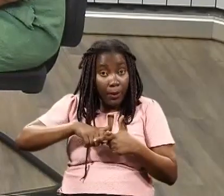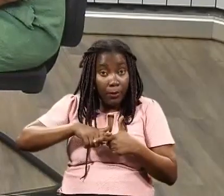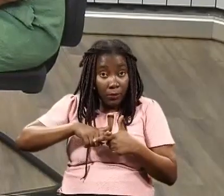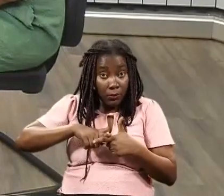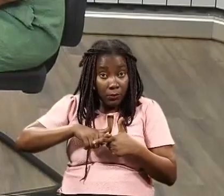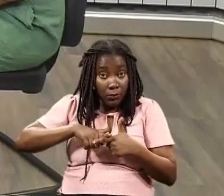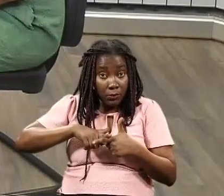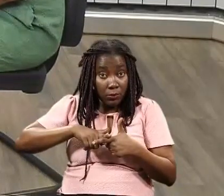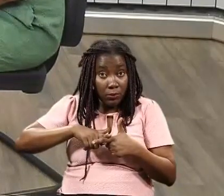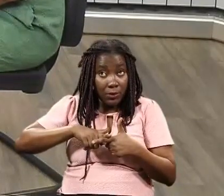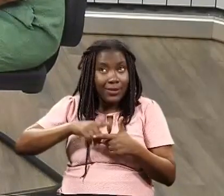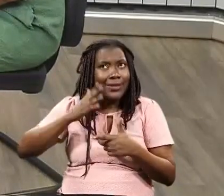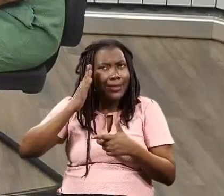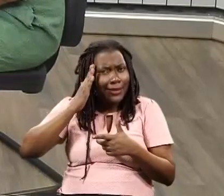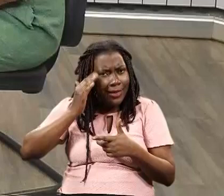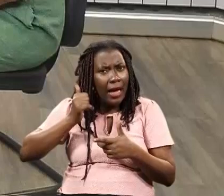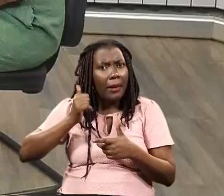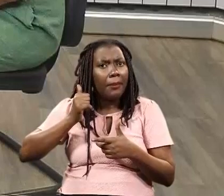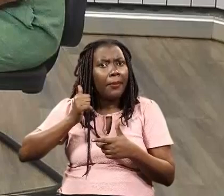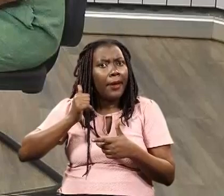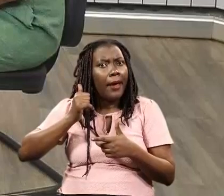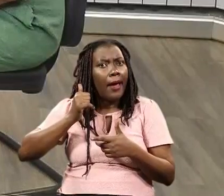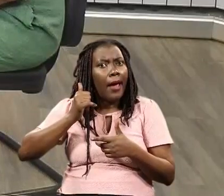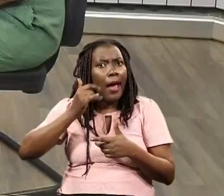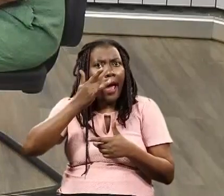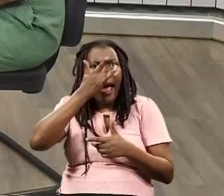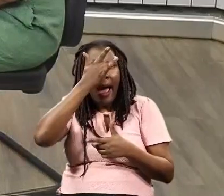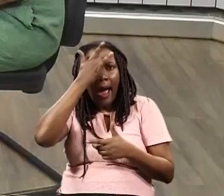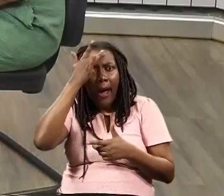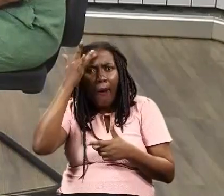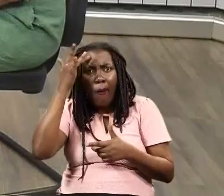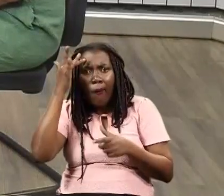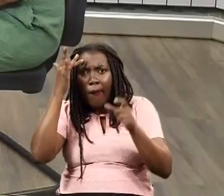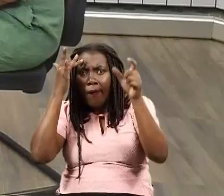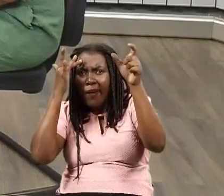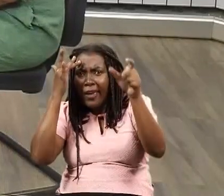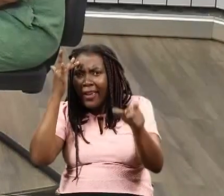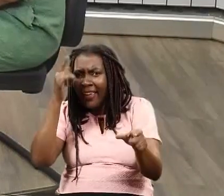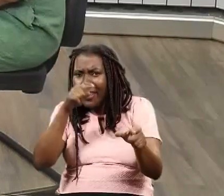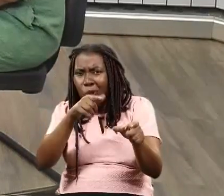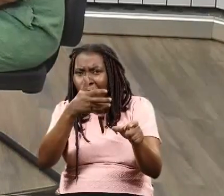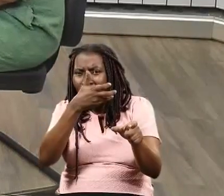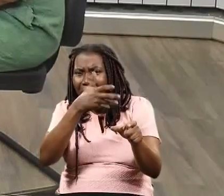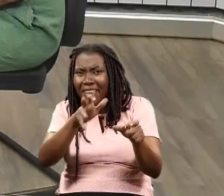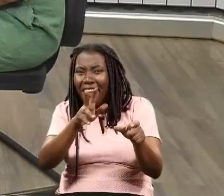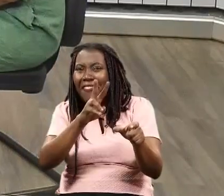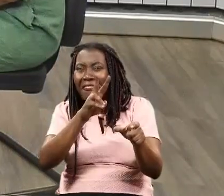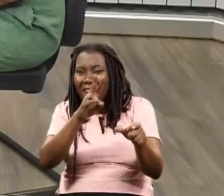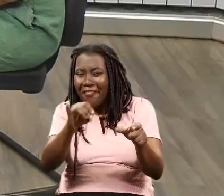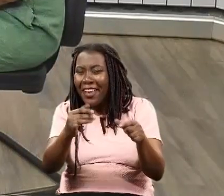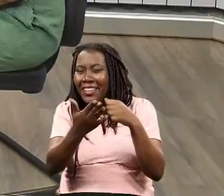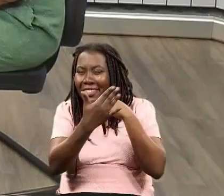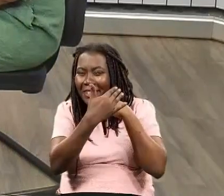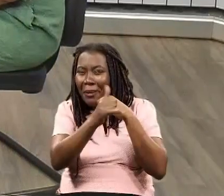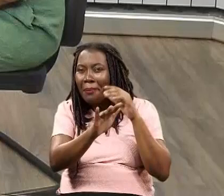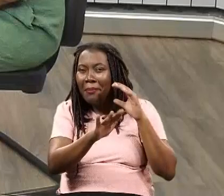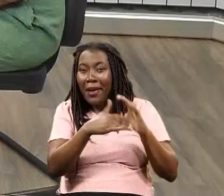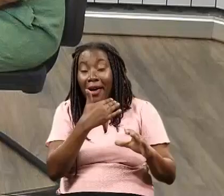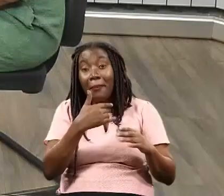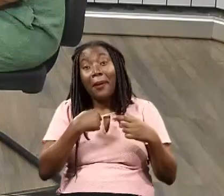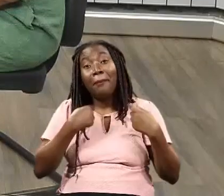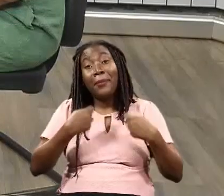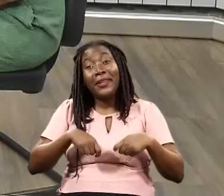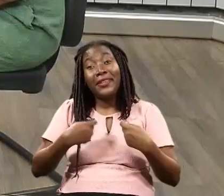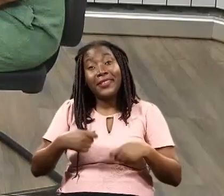e sabe que alguém que ela não quer vai chamar no celular a qualquer momento, mas ela precisa manter o